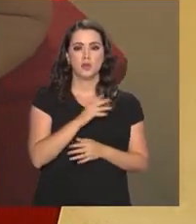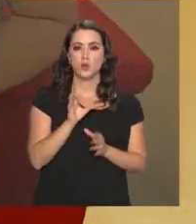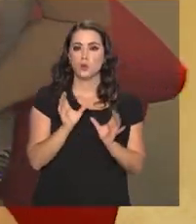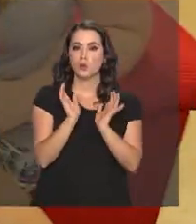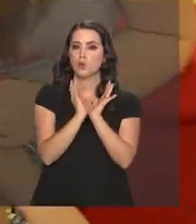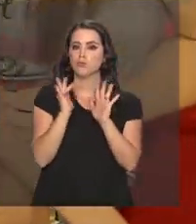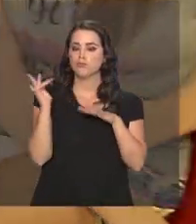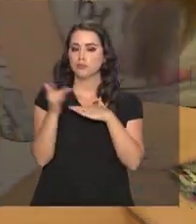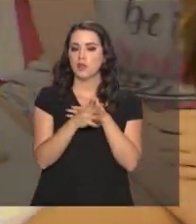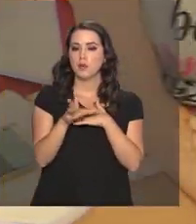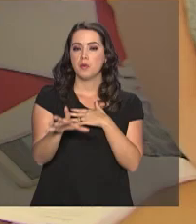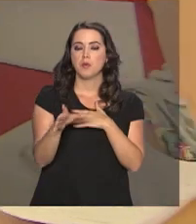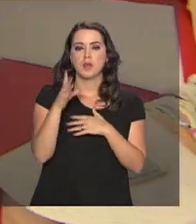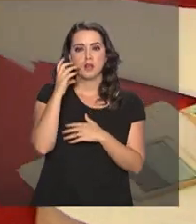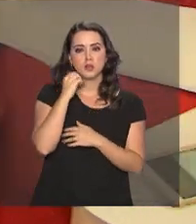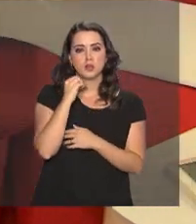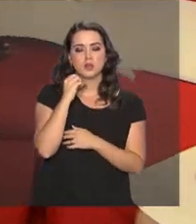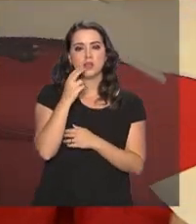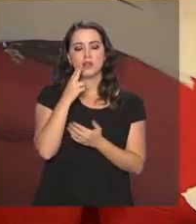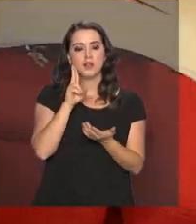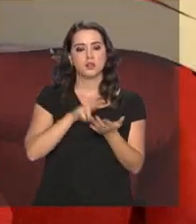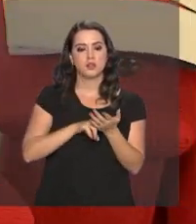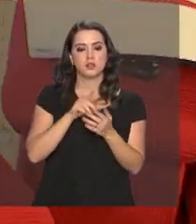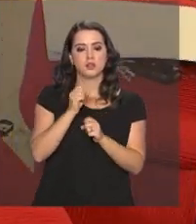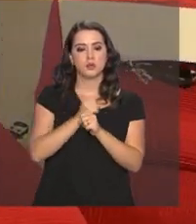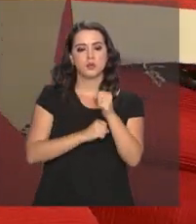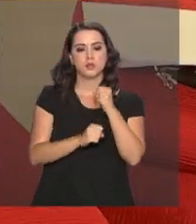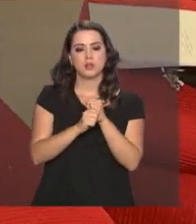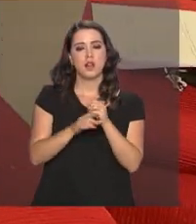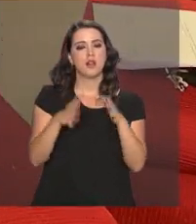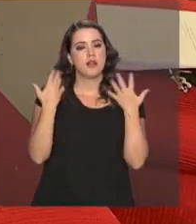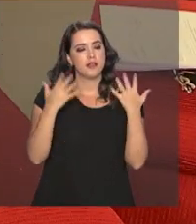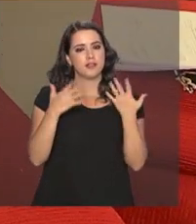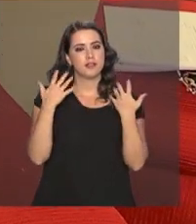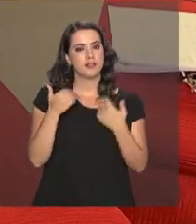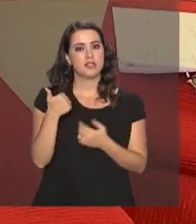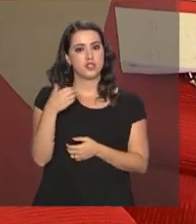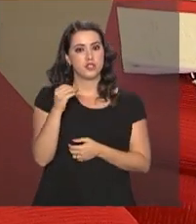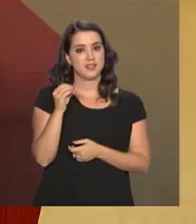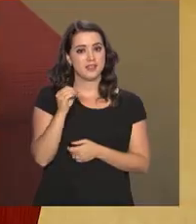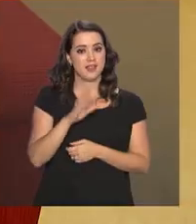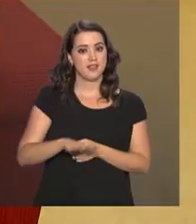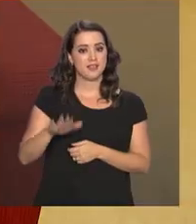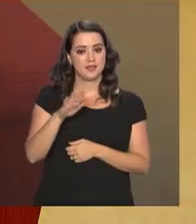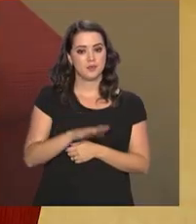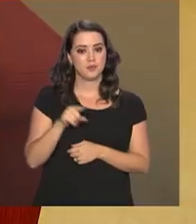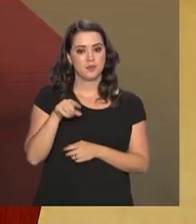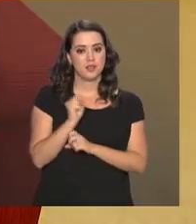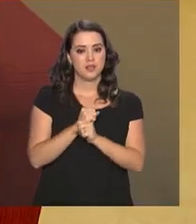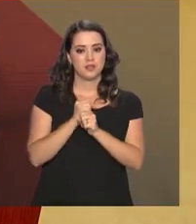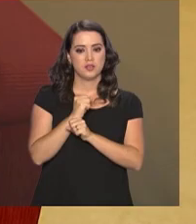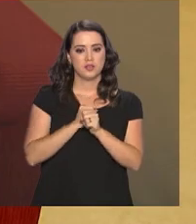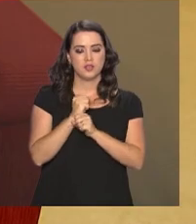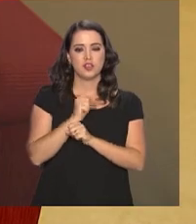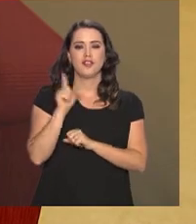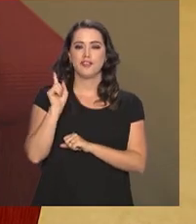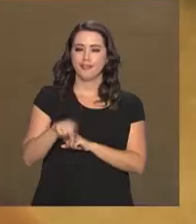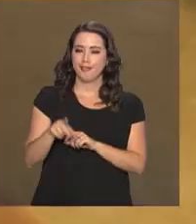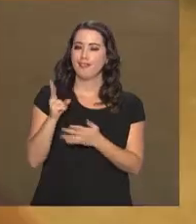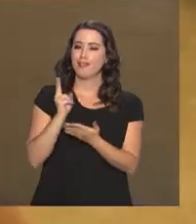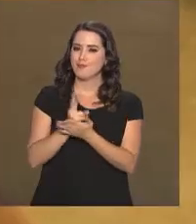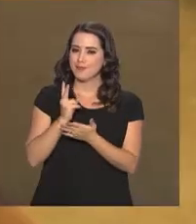para adotar cartinhas no ano passado fizeram a alegria de 100 crianças e este ano não será diferente